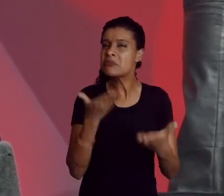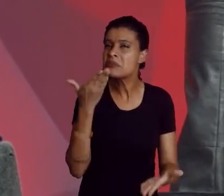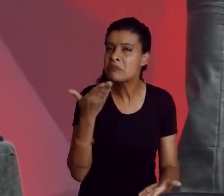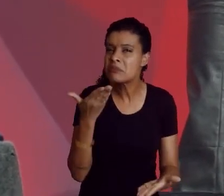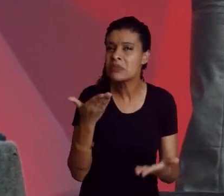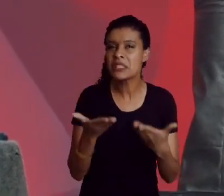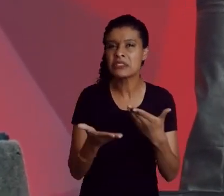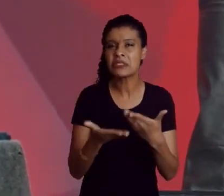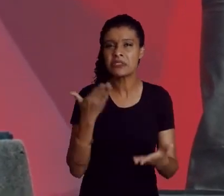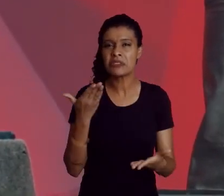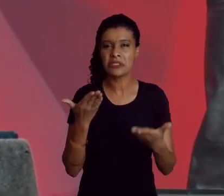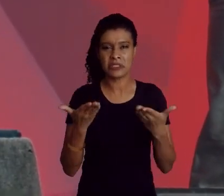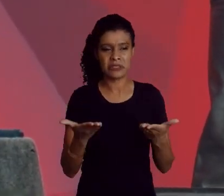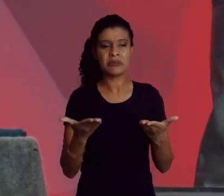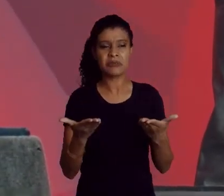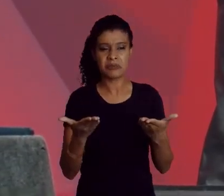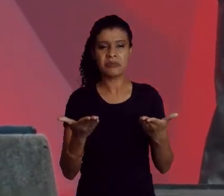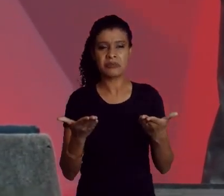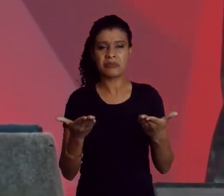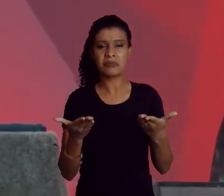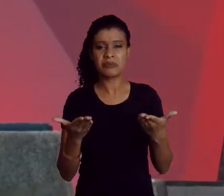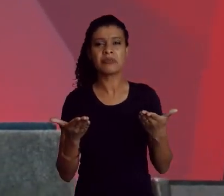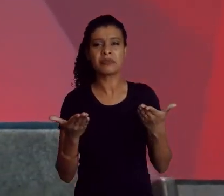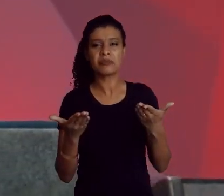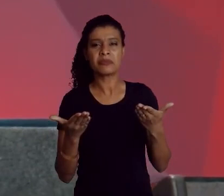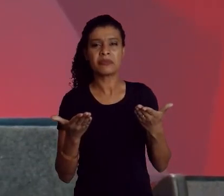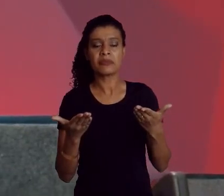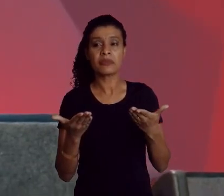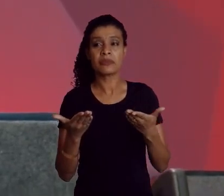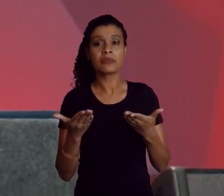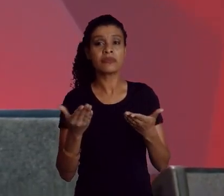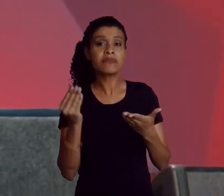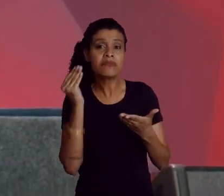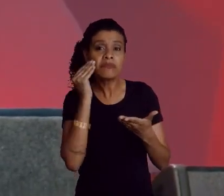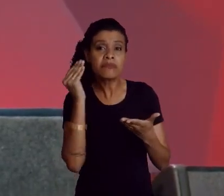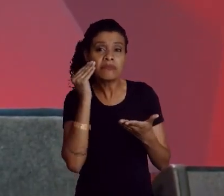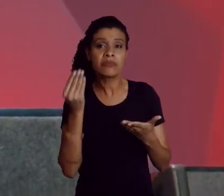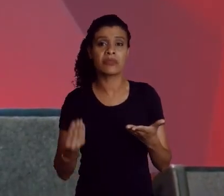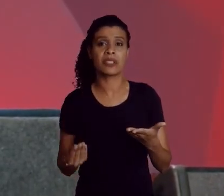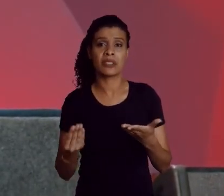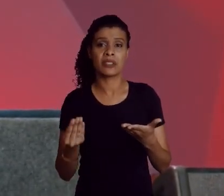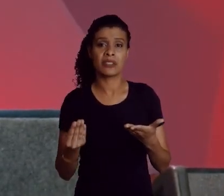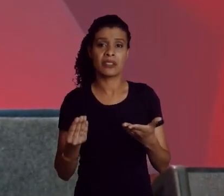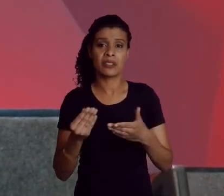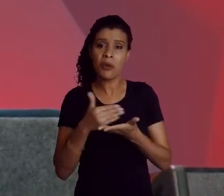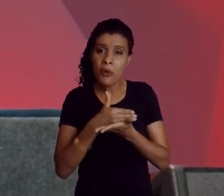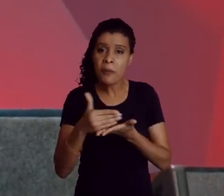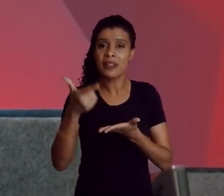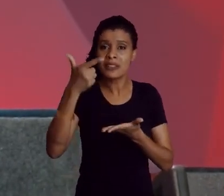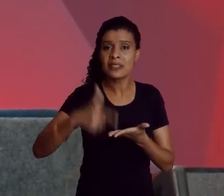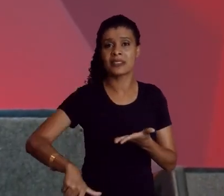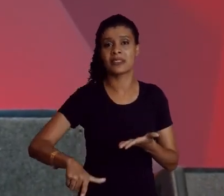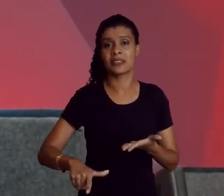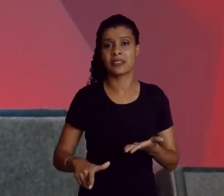Então, deve perdoar. Recomece. Dê outra chance. Tem um versículo na Bíblia que fala que aquele que está